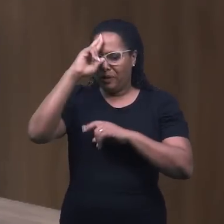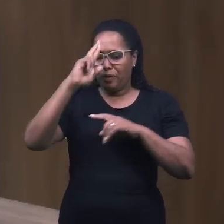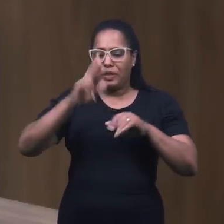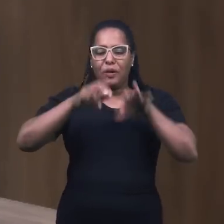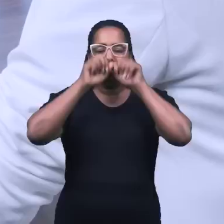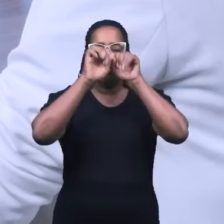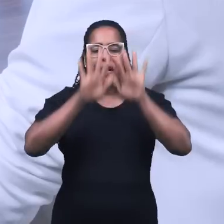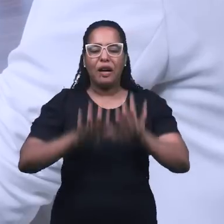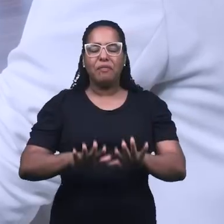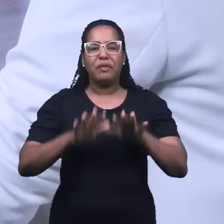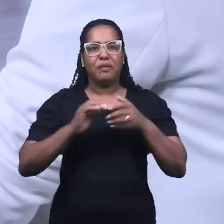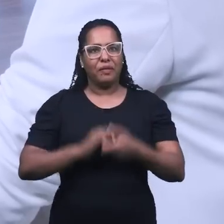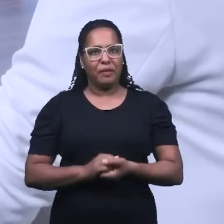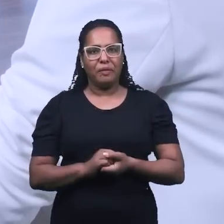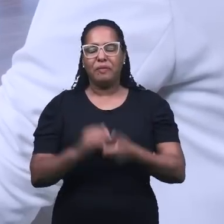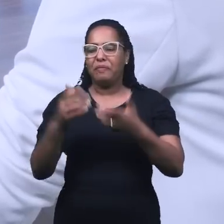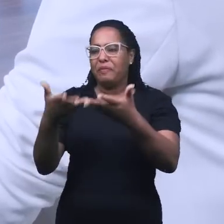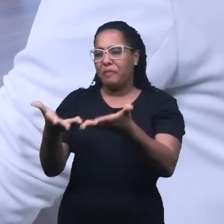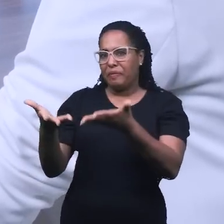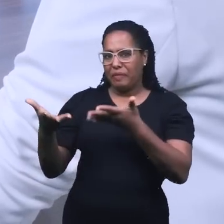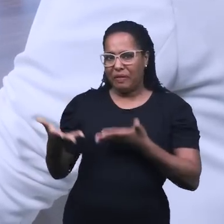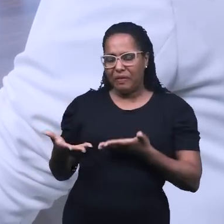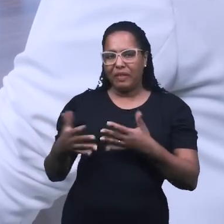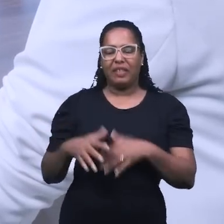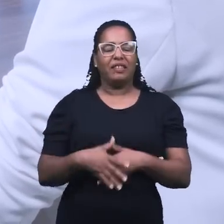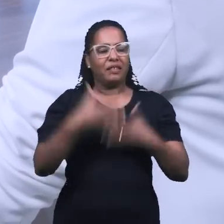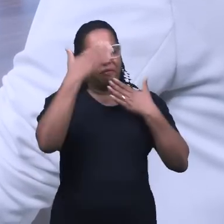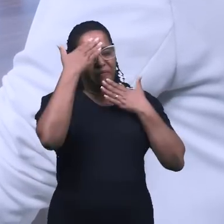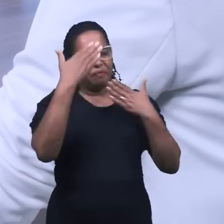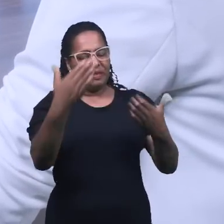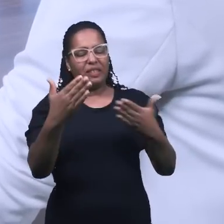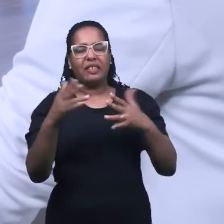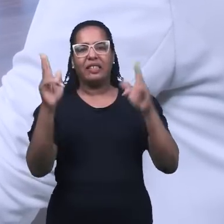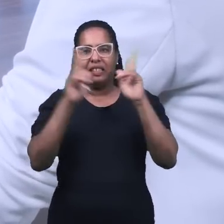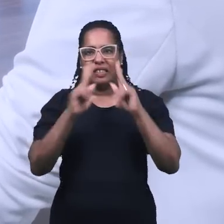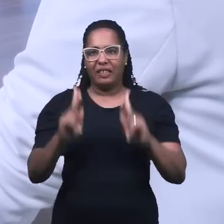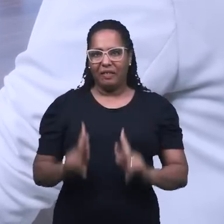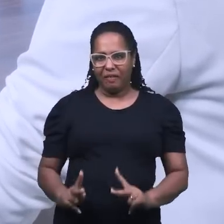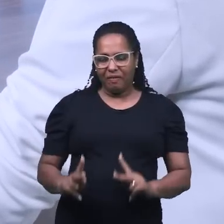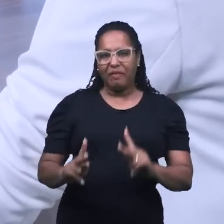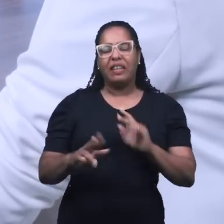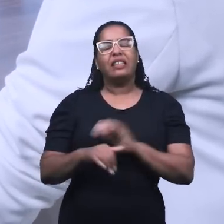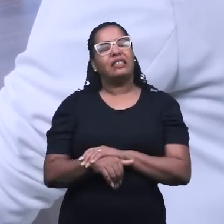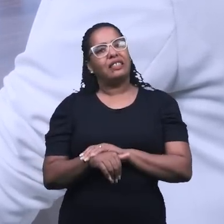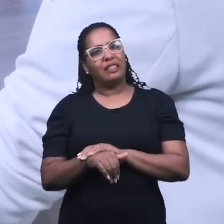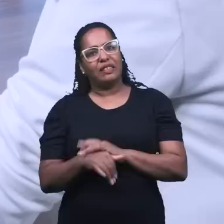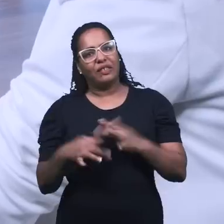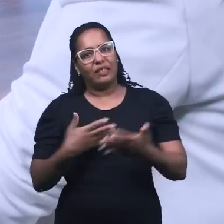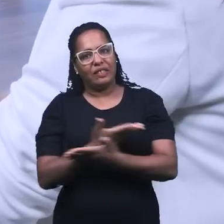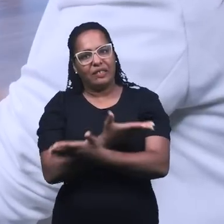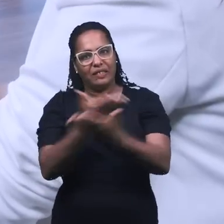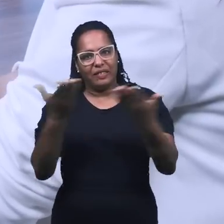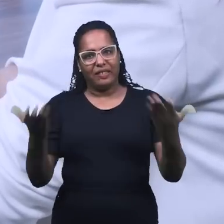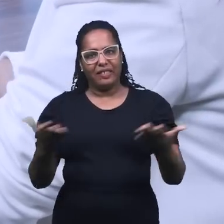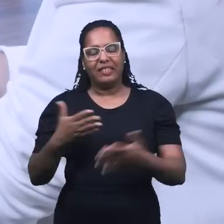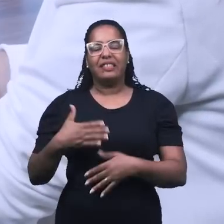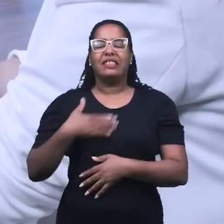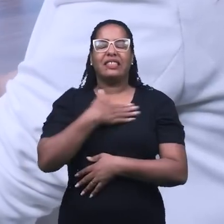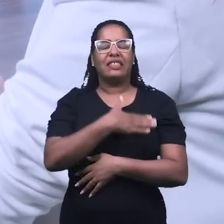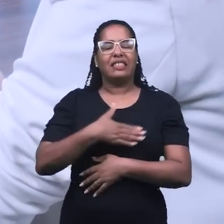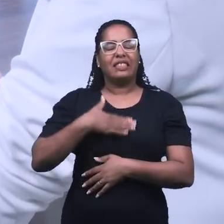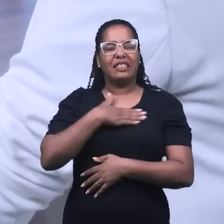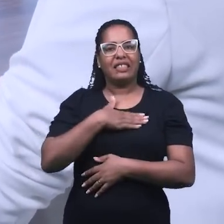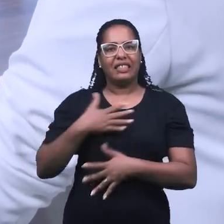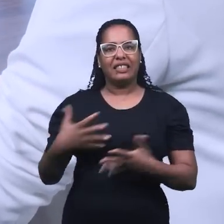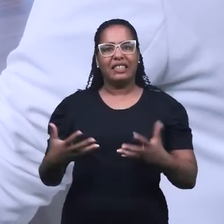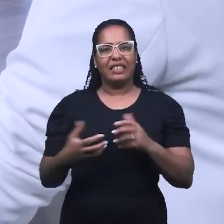Foi isso mesmo? Isso mesmo. Seja bem-vinda, Letícia. Obrigada. Paz do Senhor, Lucélia. Paz do Senhor, os irmãos. É um